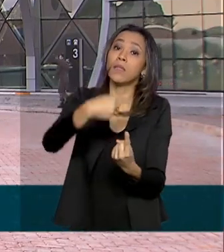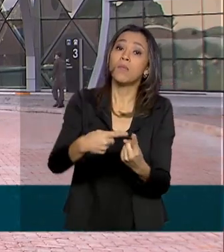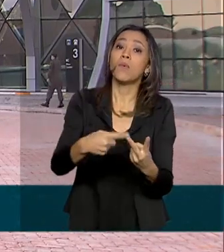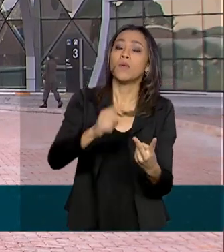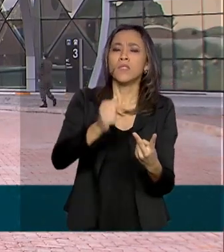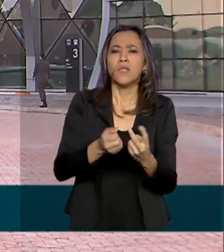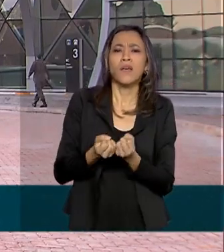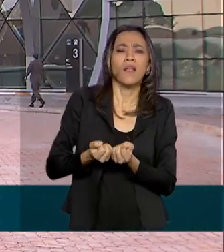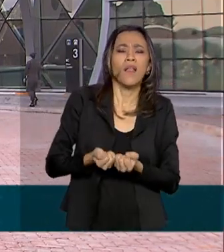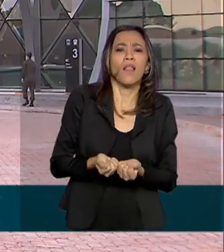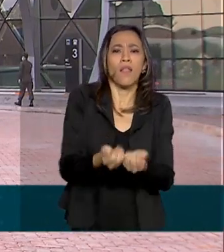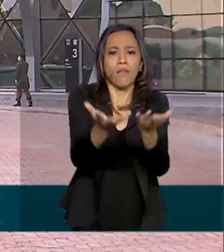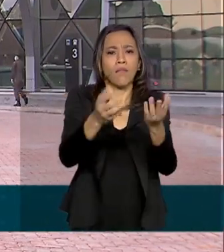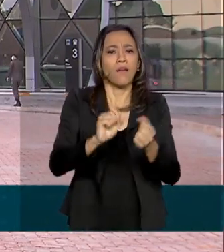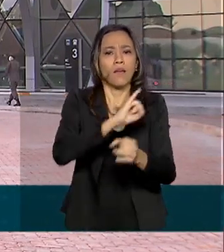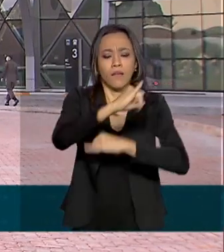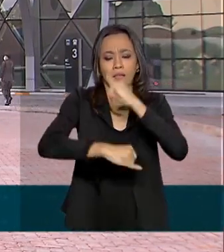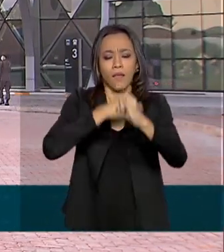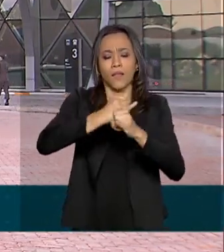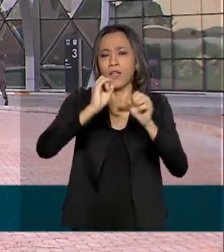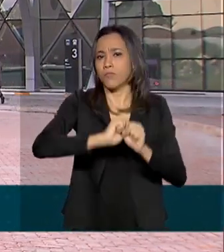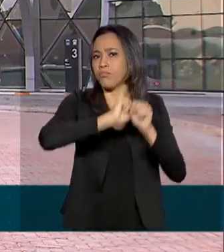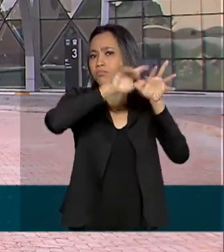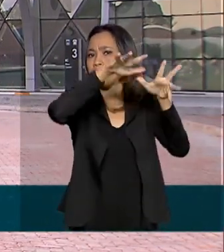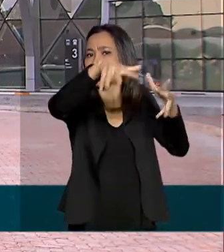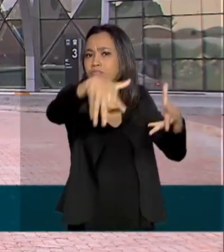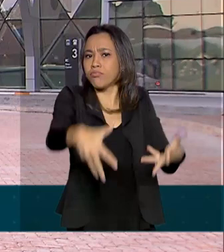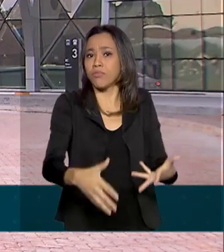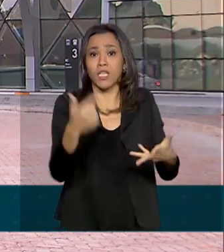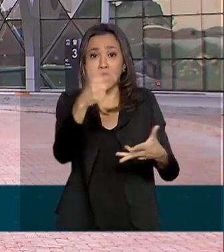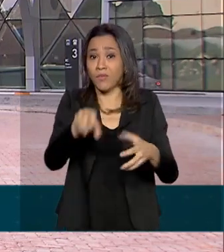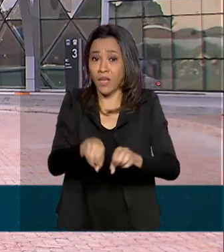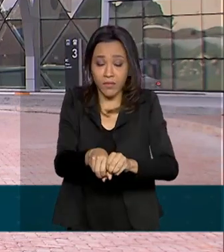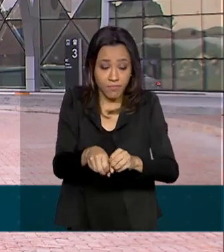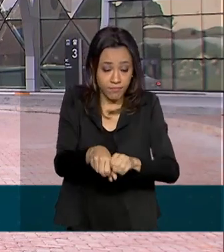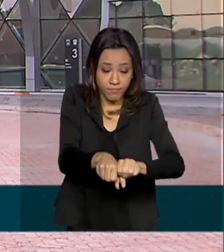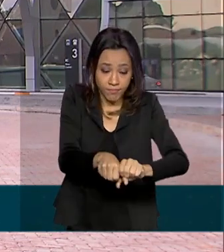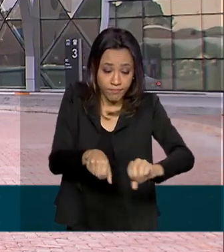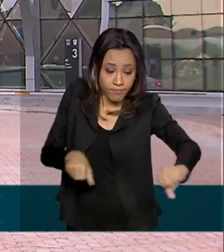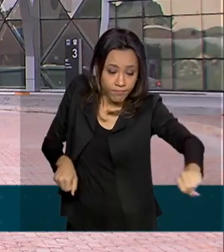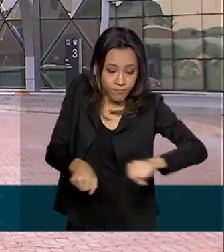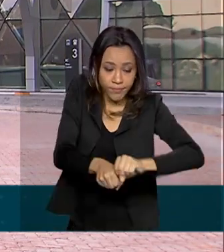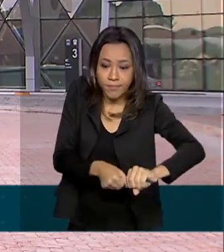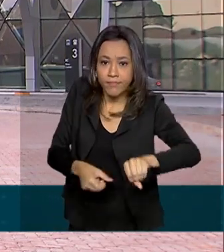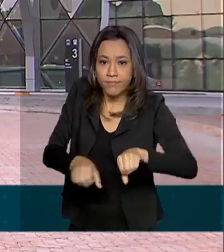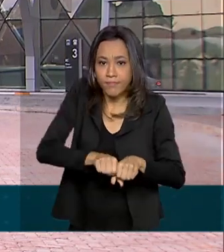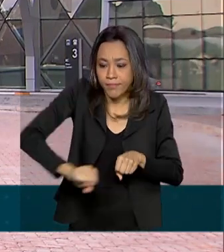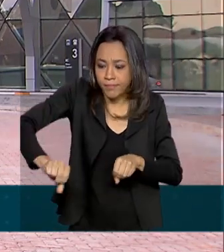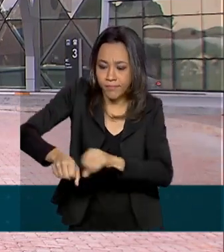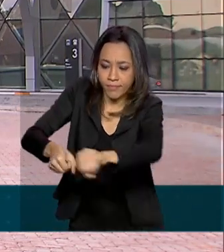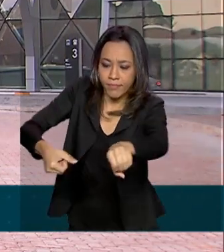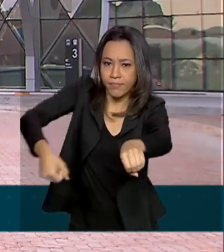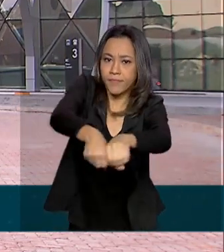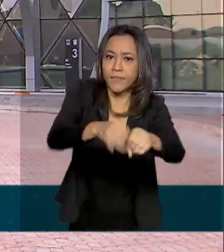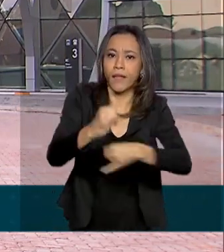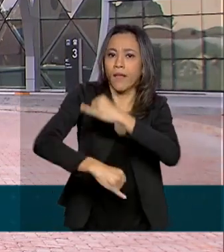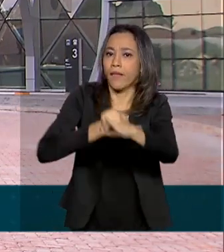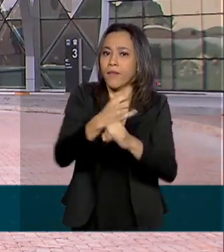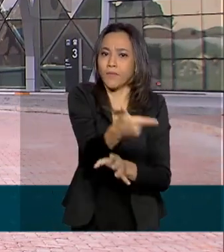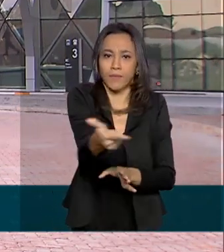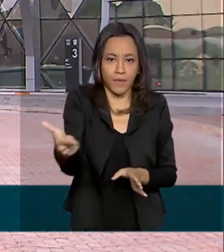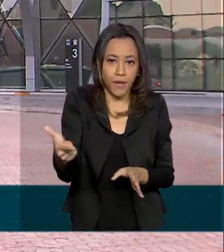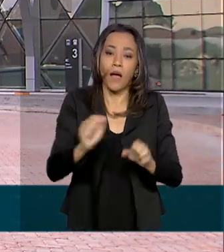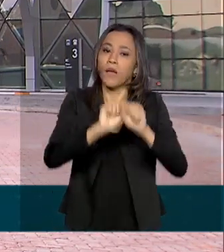isolados do país, onde não chega a fibra ótica. A ideia é atender, por exemplo, escolas, unidades básicas de saúde